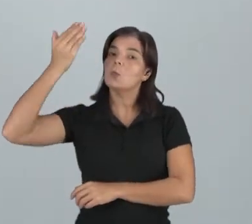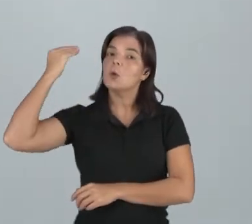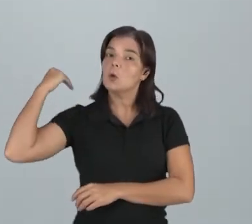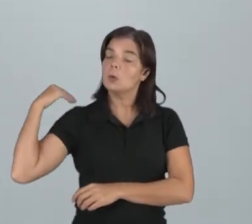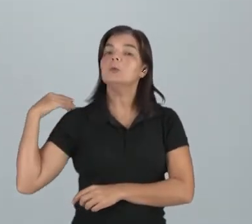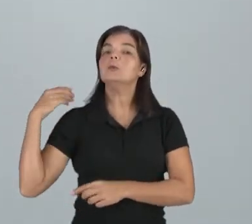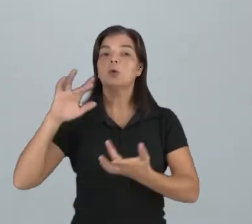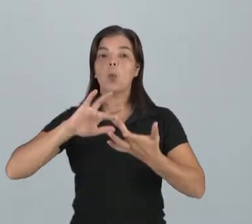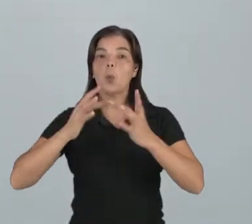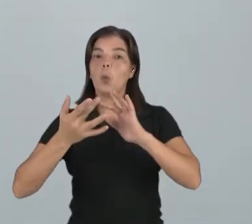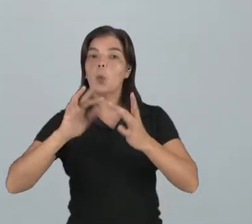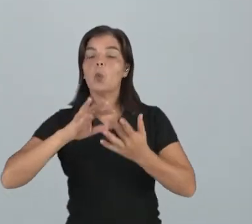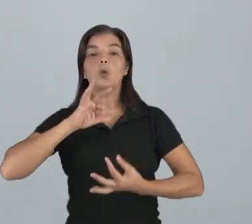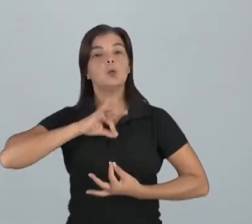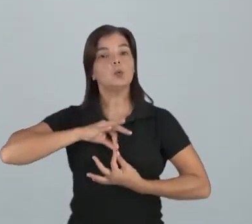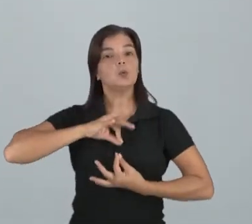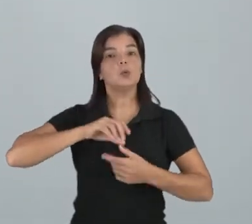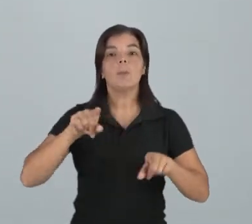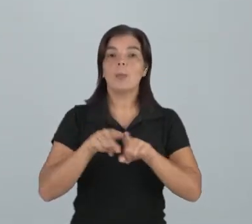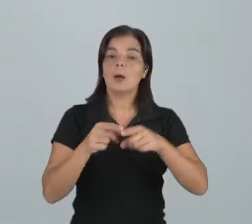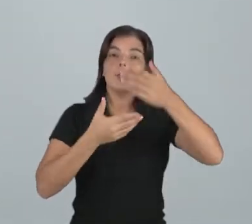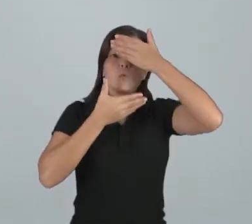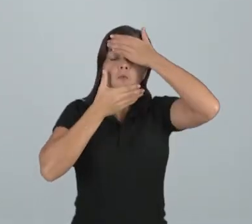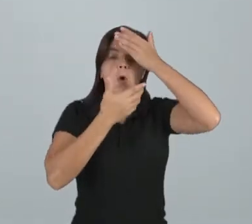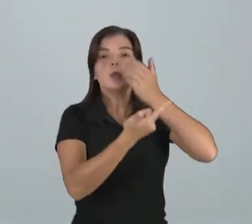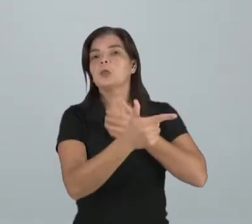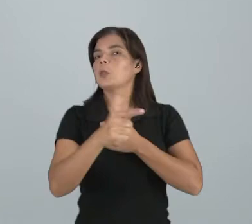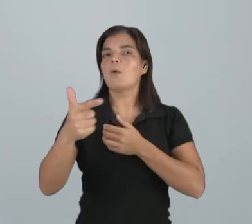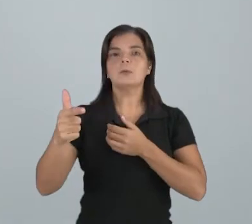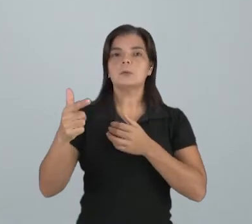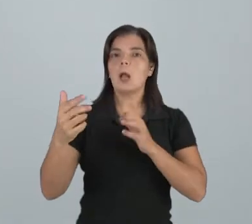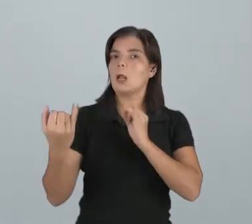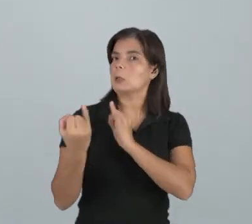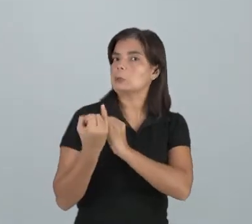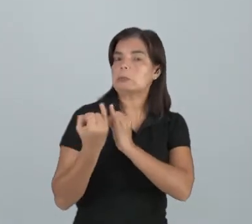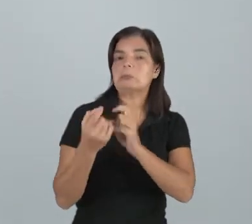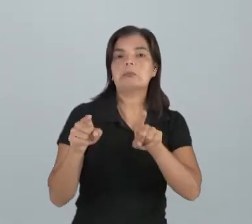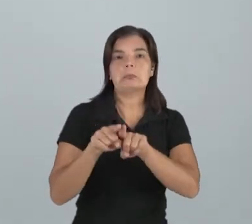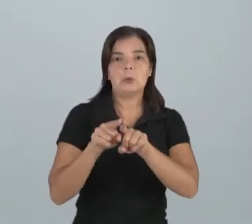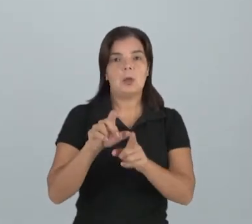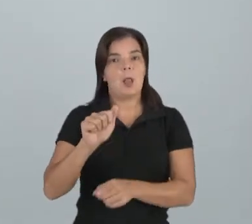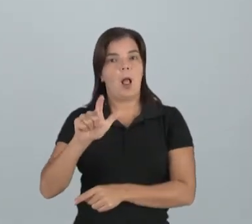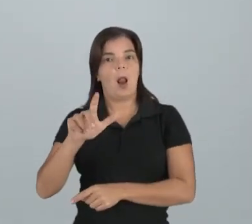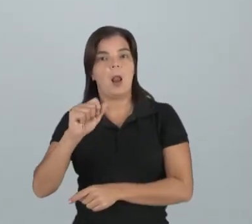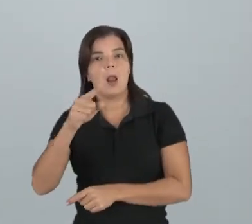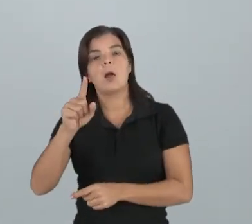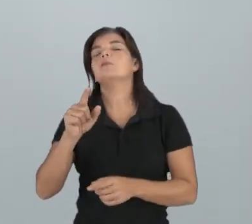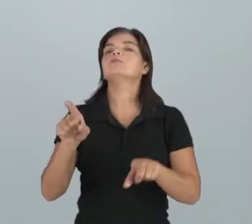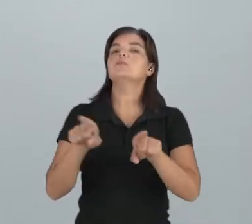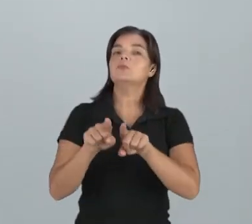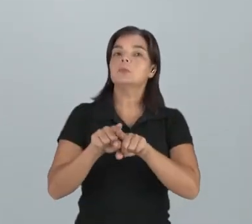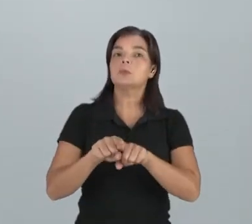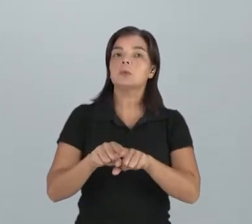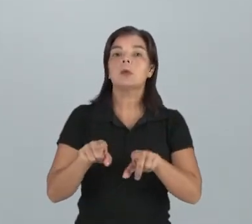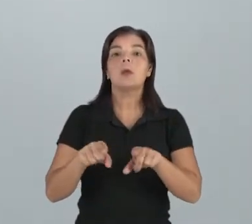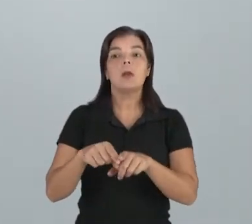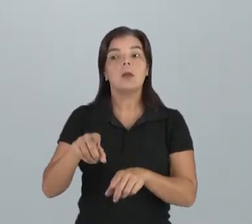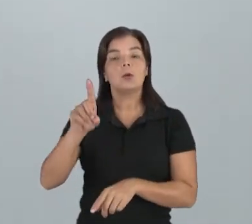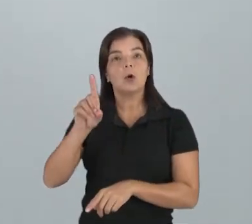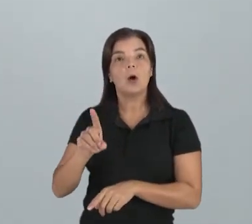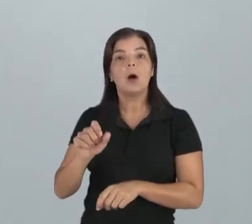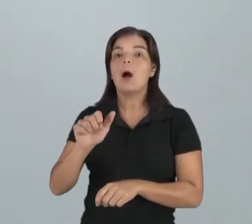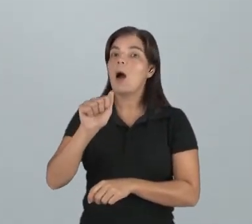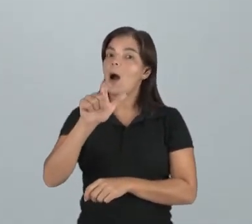com os espíritos da floresta. Para o islamismo, não há mediação entre o adepto e Alá. Ele chama o transcendente dele